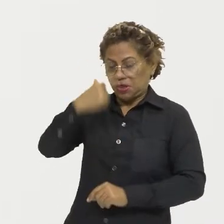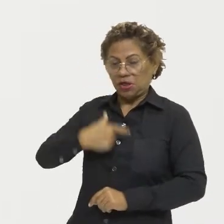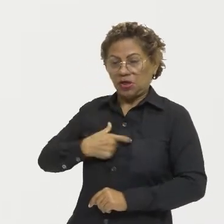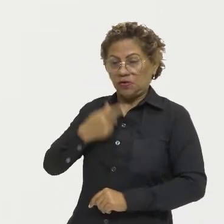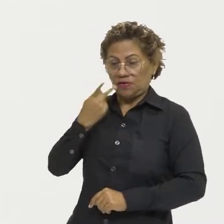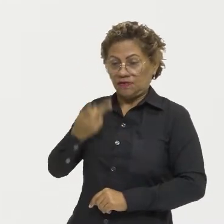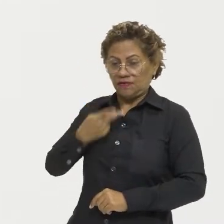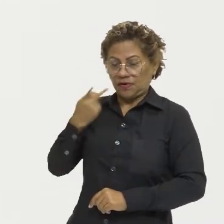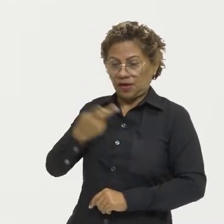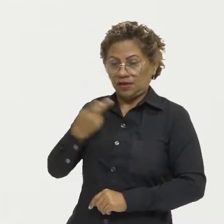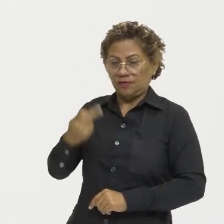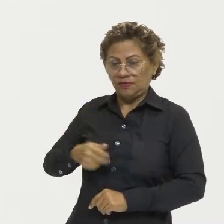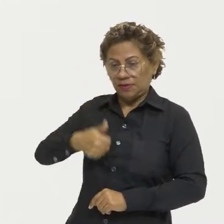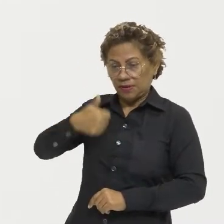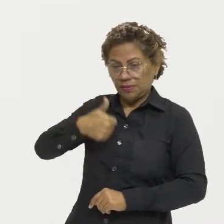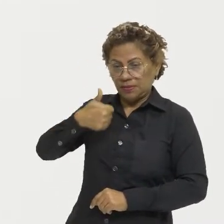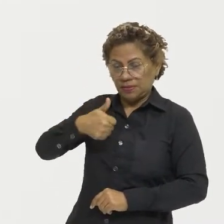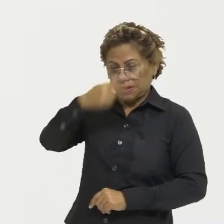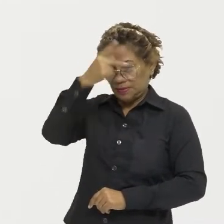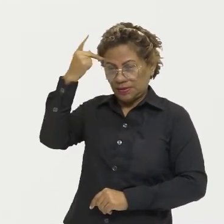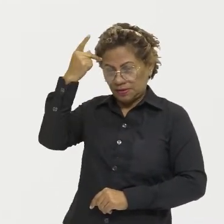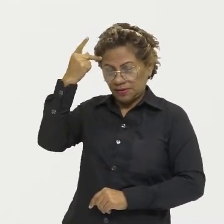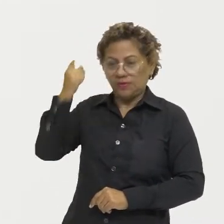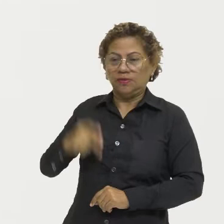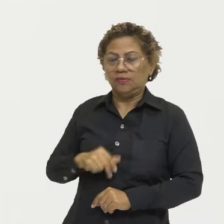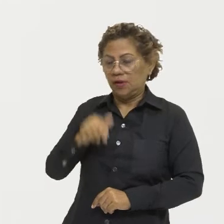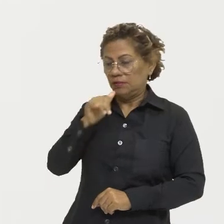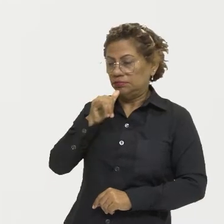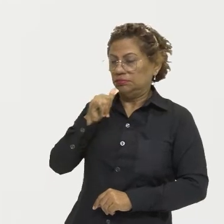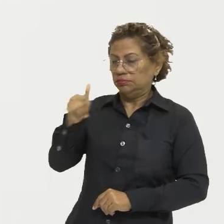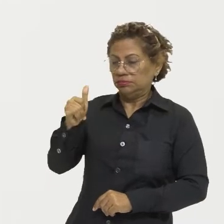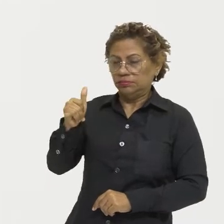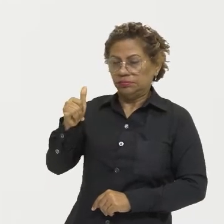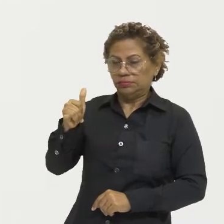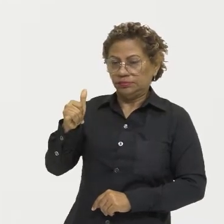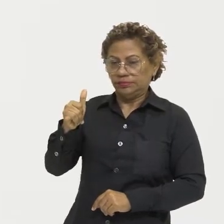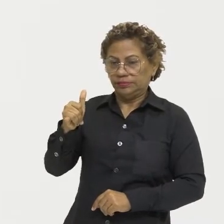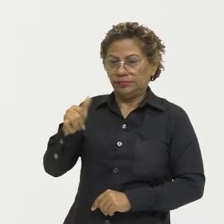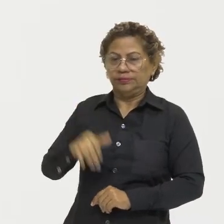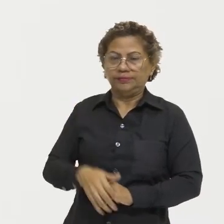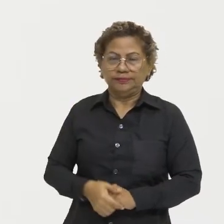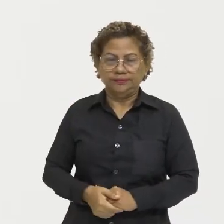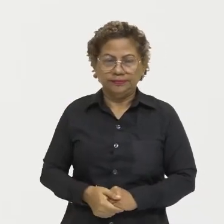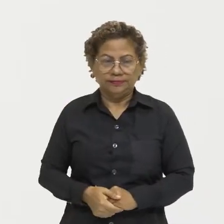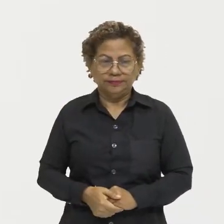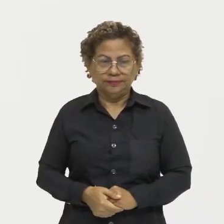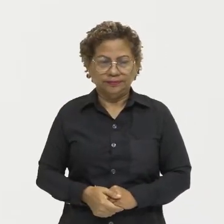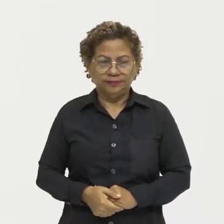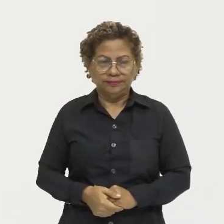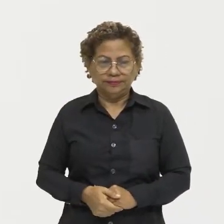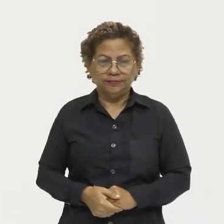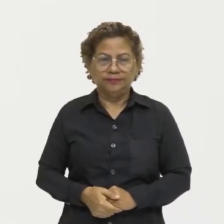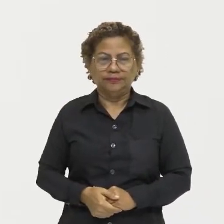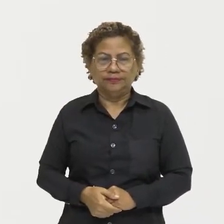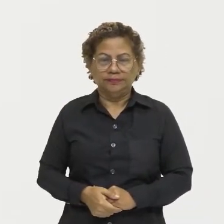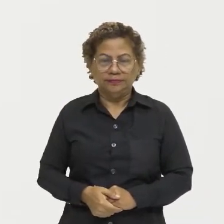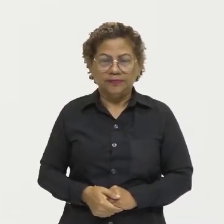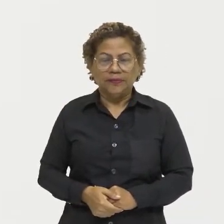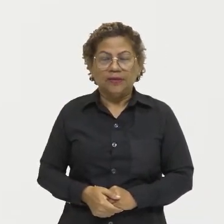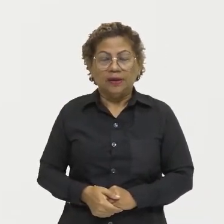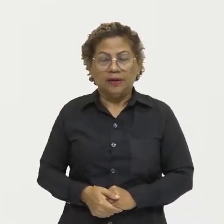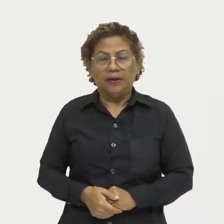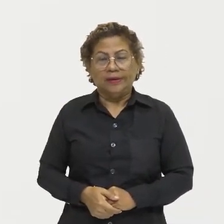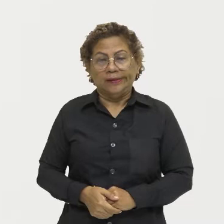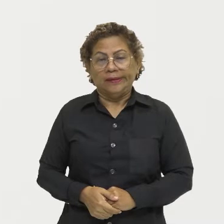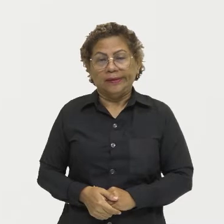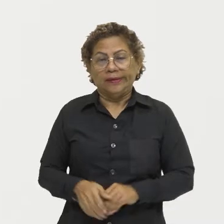está falando, e está voltado para o emissor, uma vez que possui um caráter